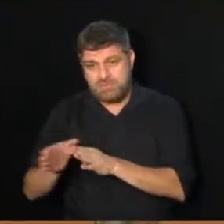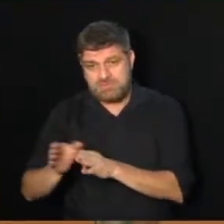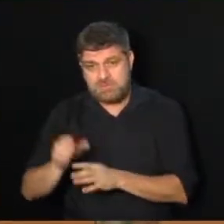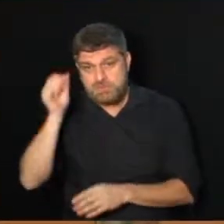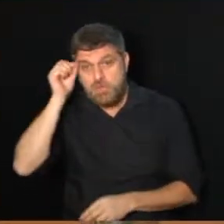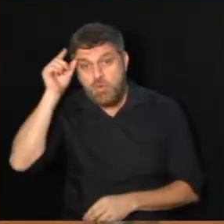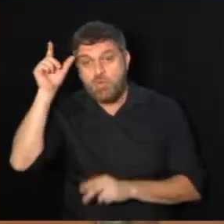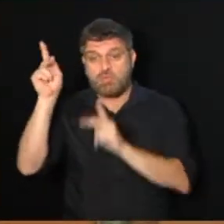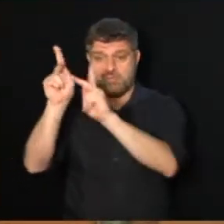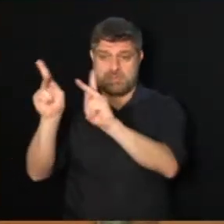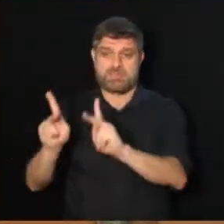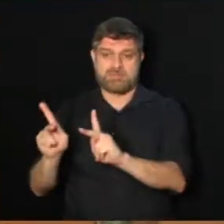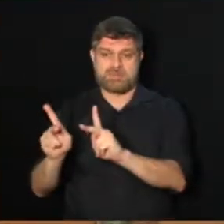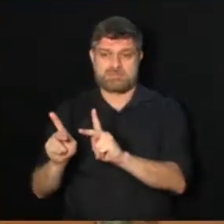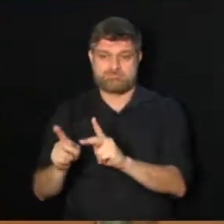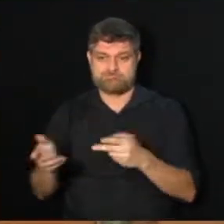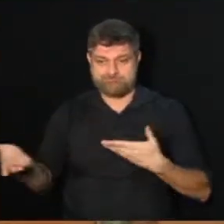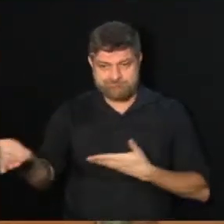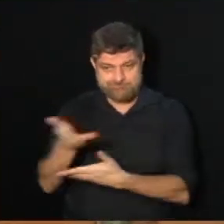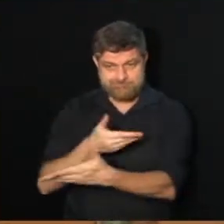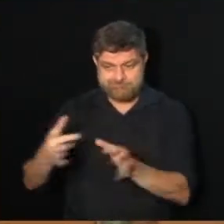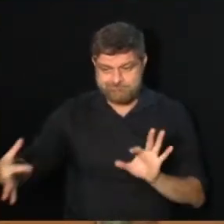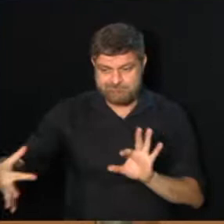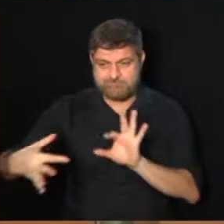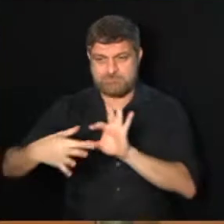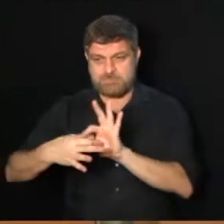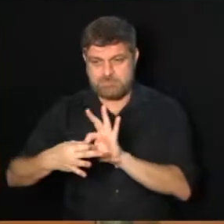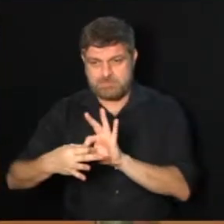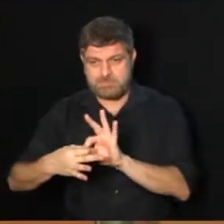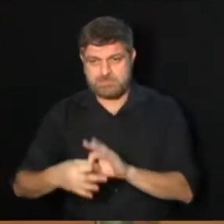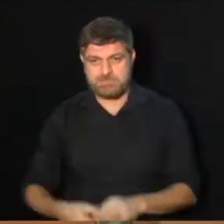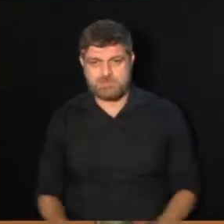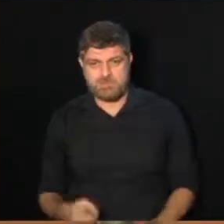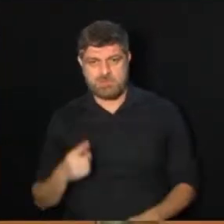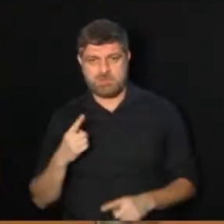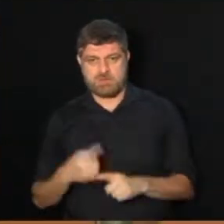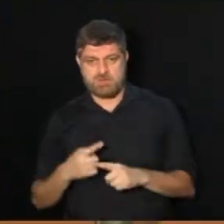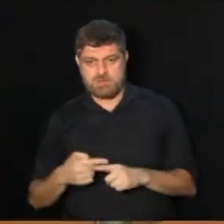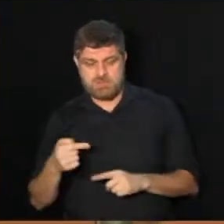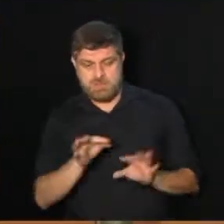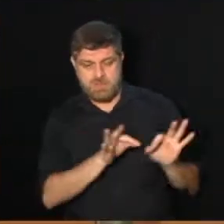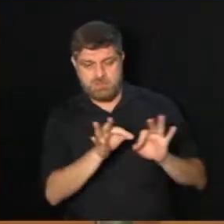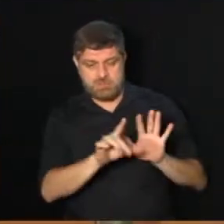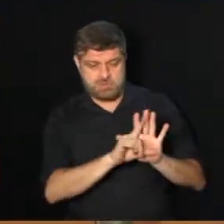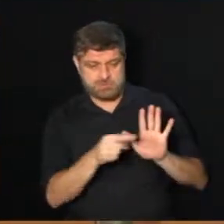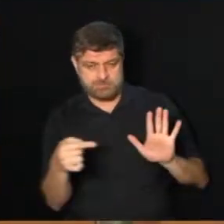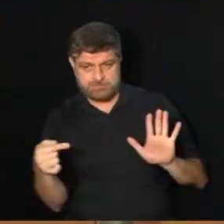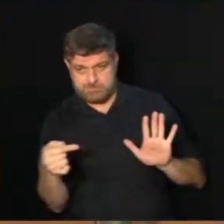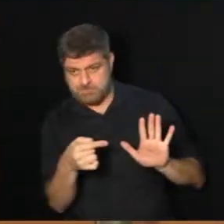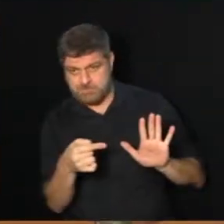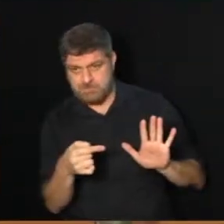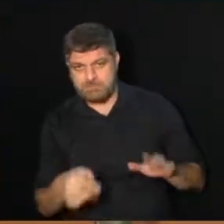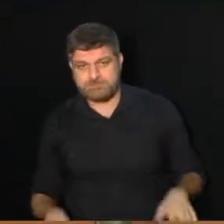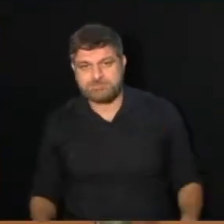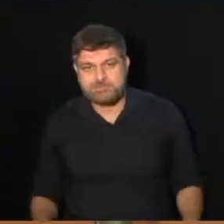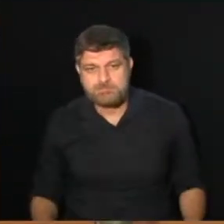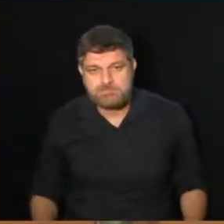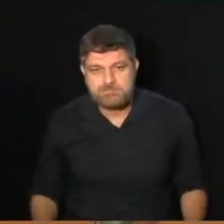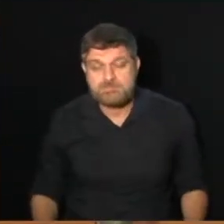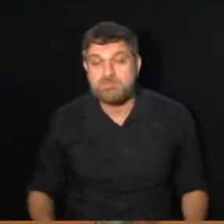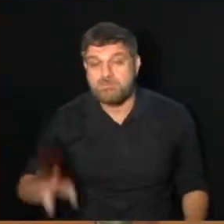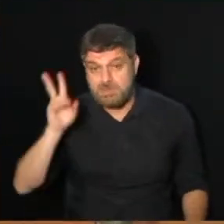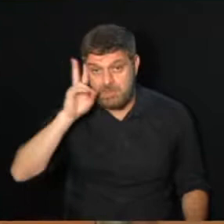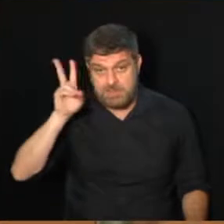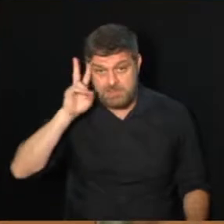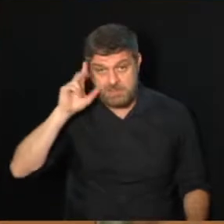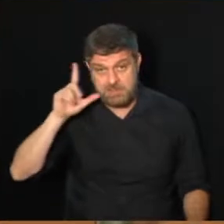Paz, como instância legítima, porque o próprio projeto de lei, de maneira correta, menciona